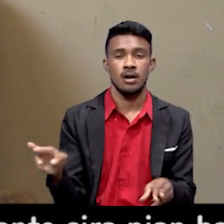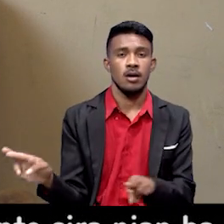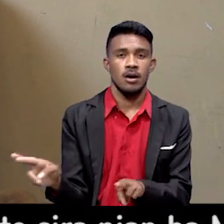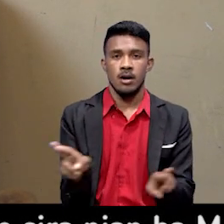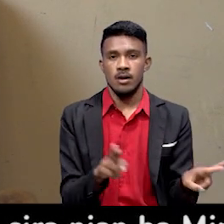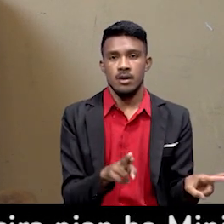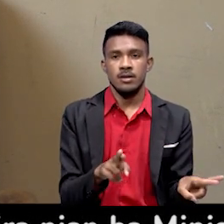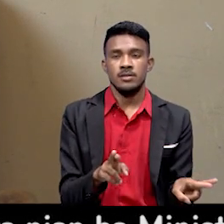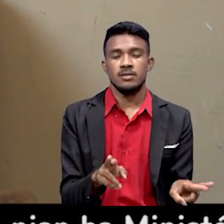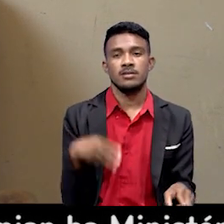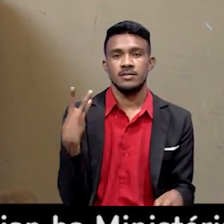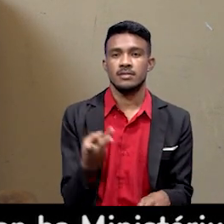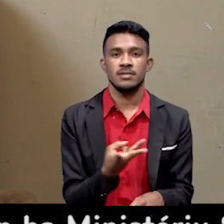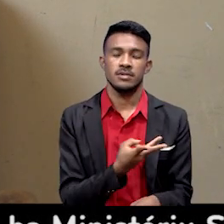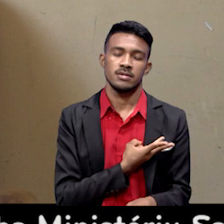na Roma,